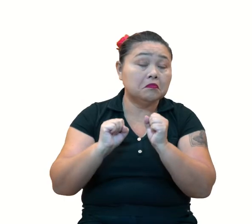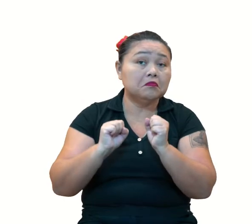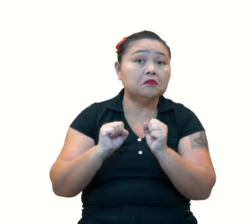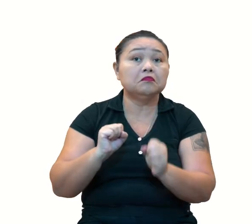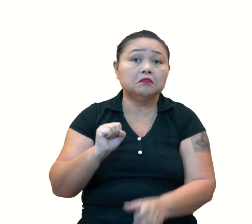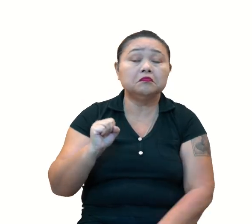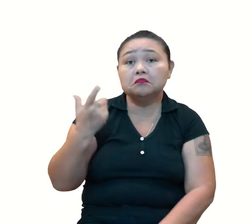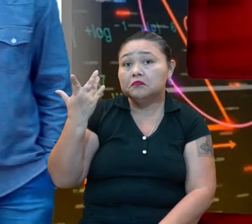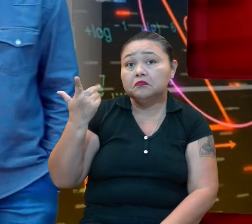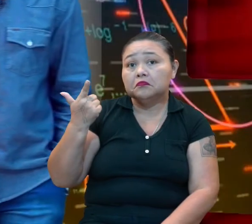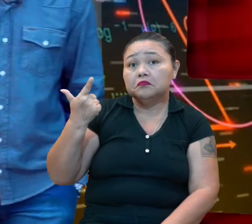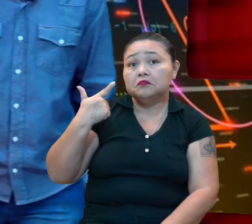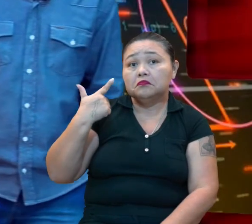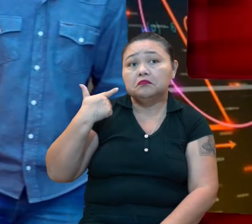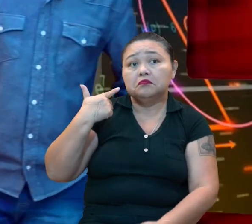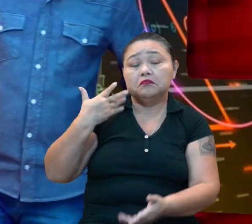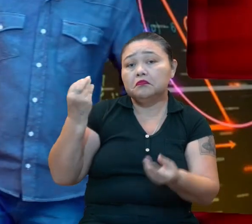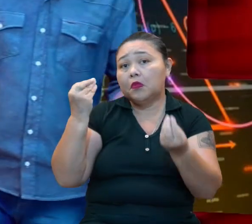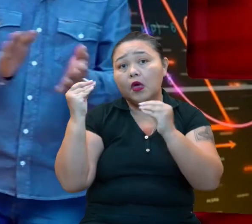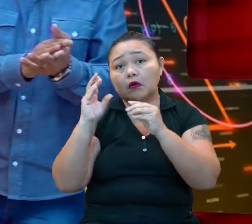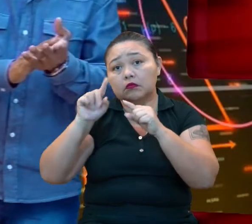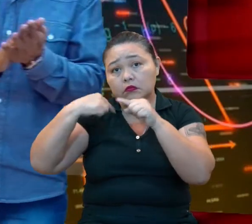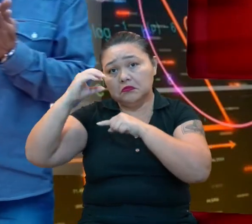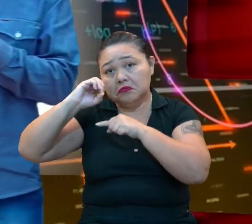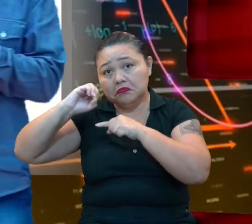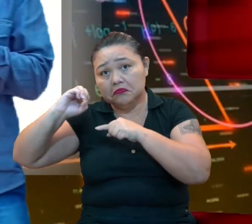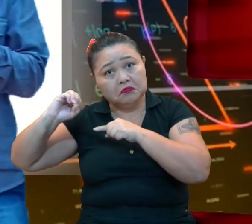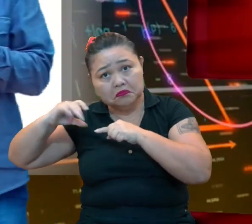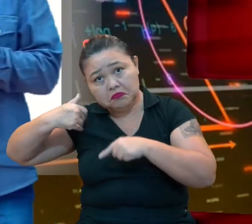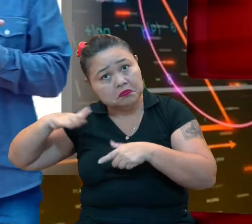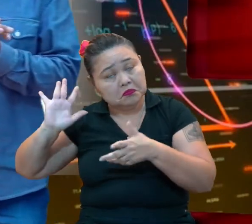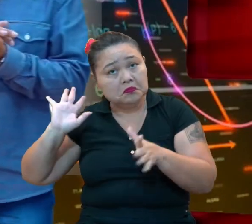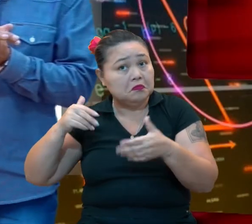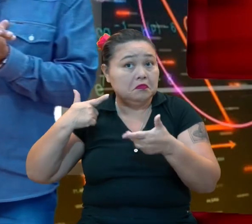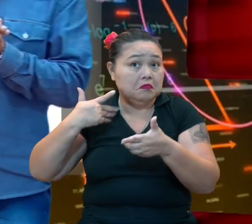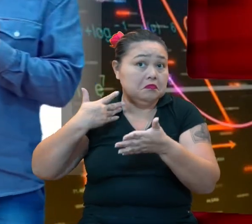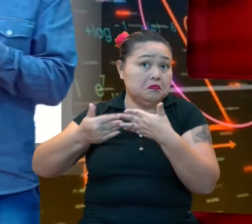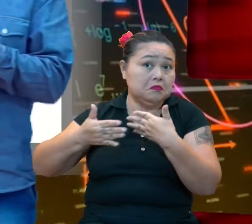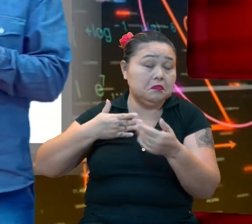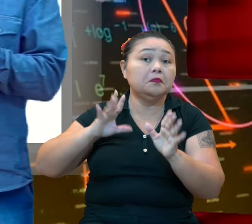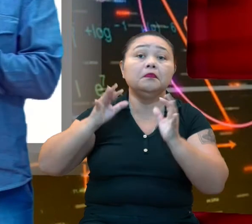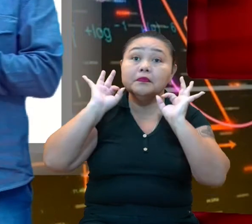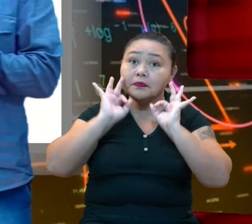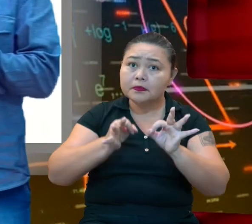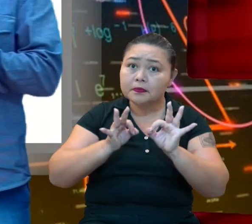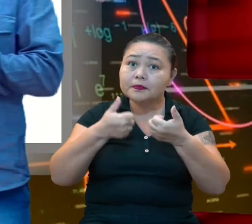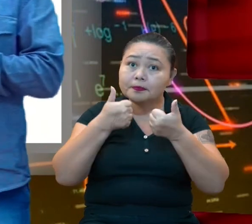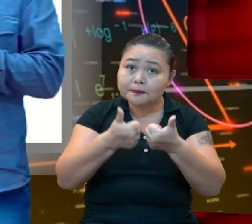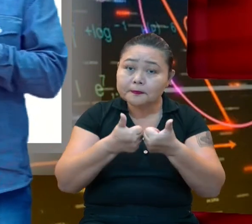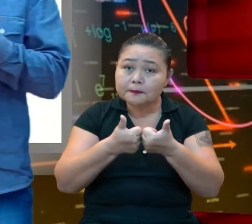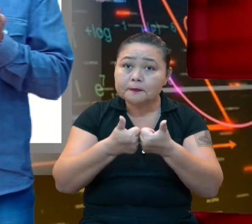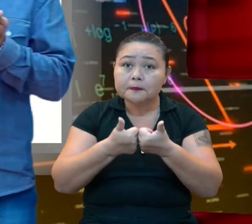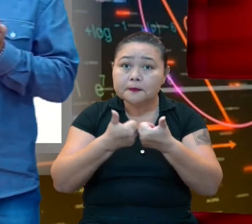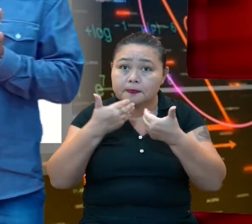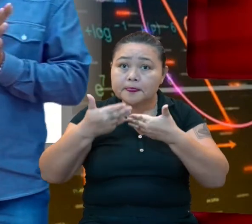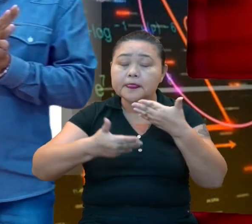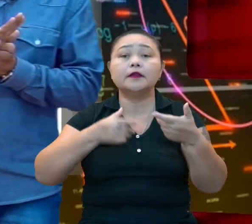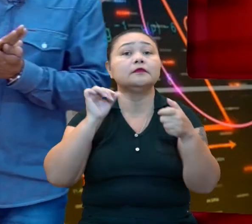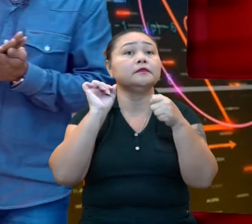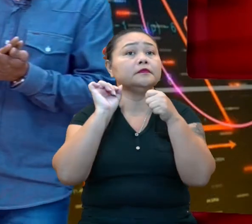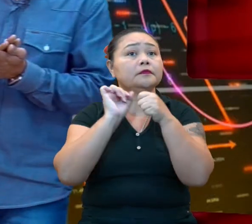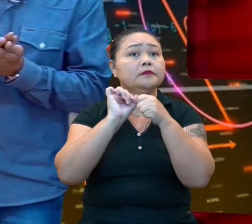Ali não interessa, não influi nem contribui a quantidade de zeros ali. Certinho? Tudo bem? Até aí fizemos